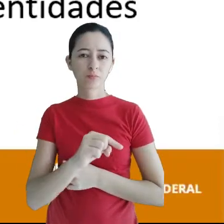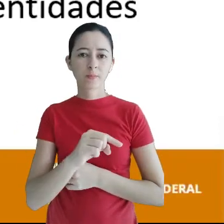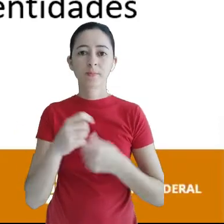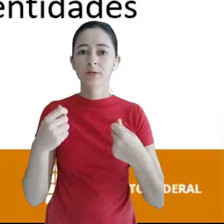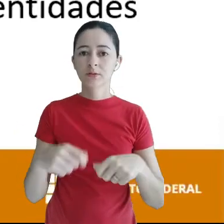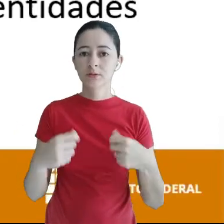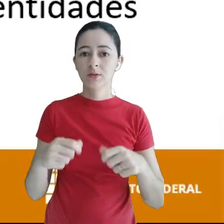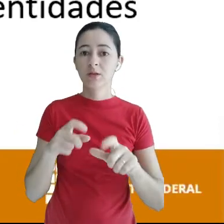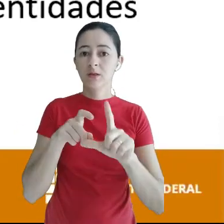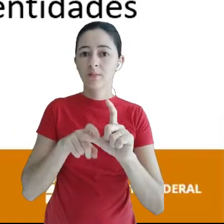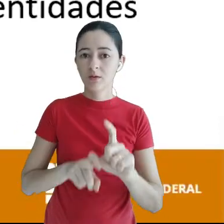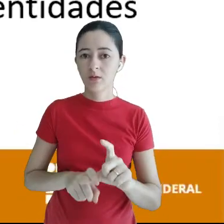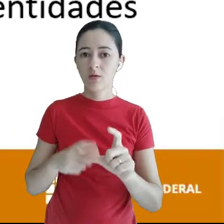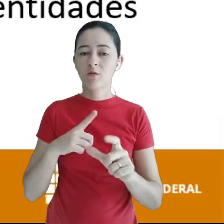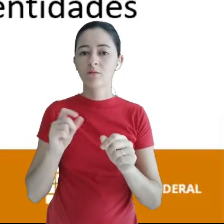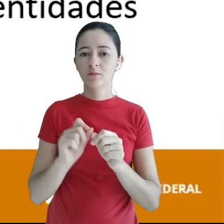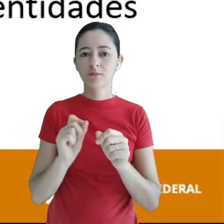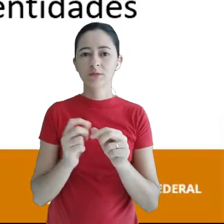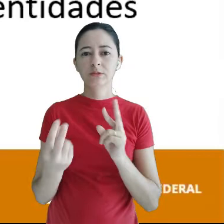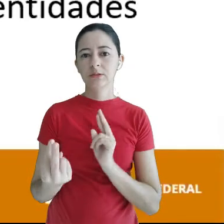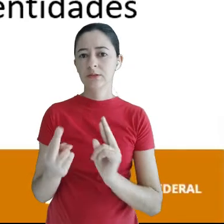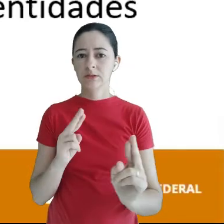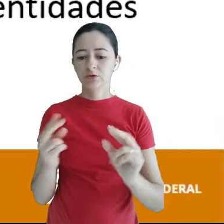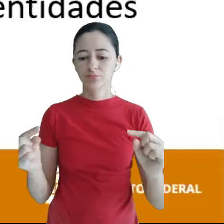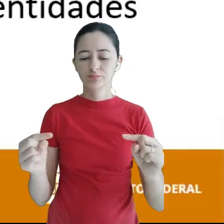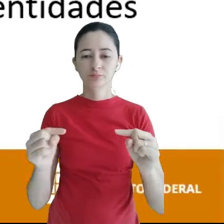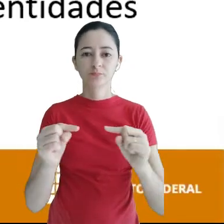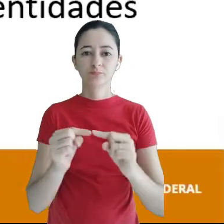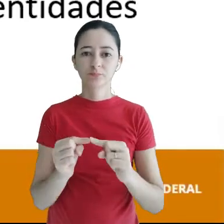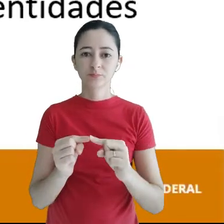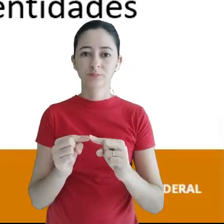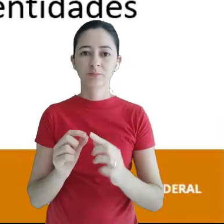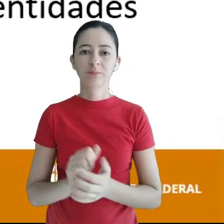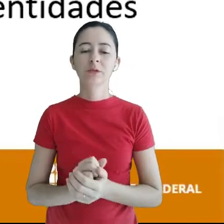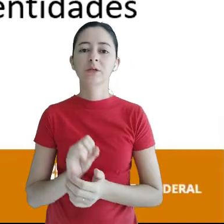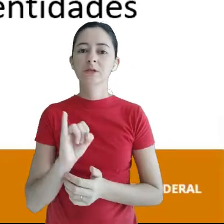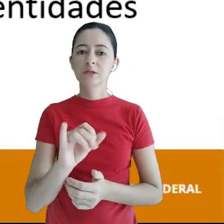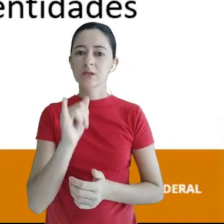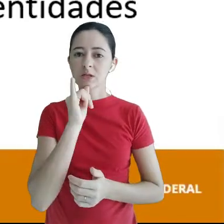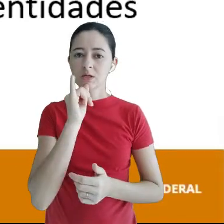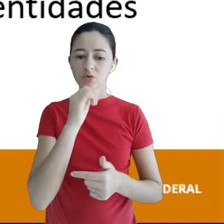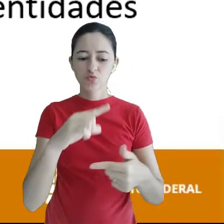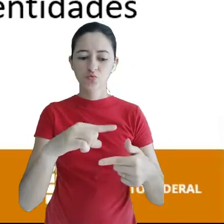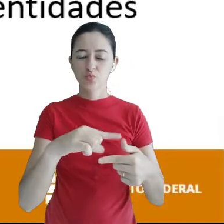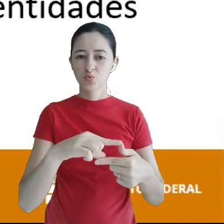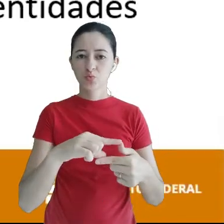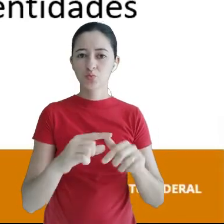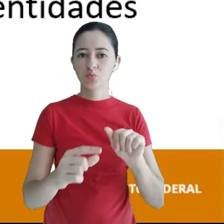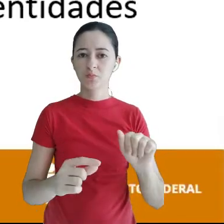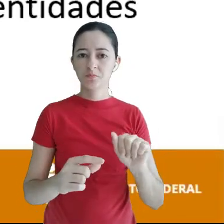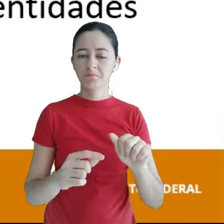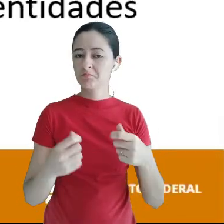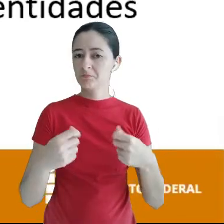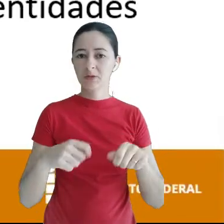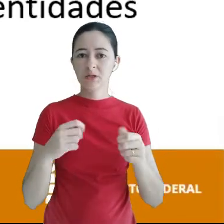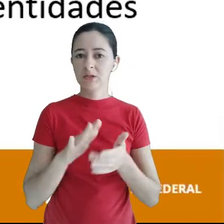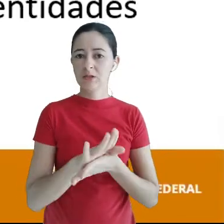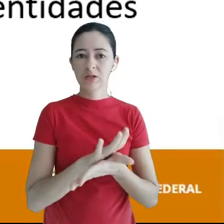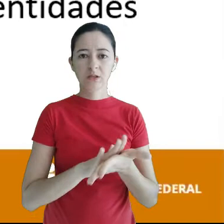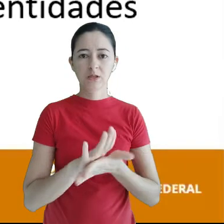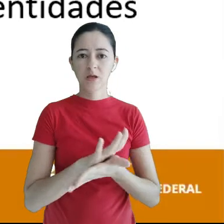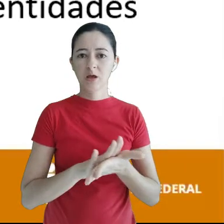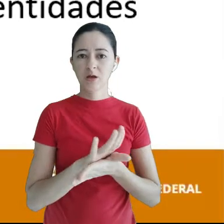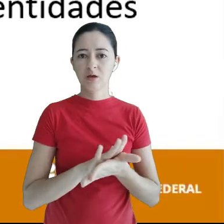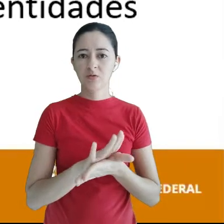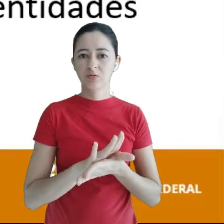precisar de uma ou da outra, eu relaciono. Se essa tabela A sobrevive sem nenhuma... Nada da